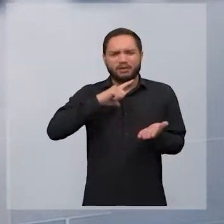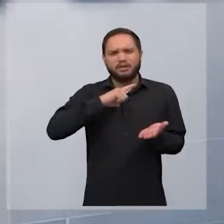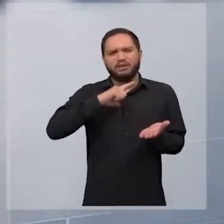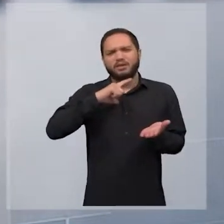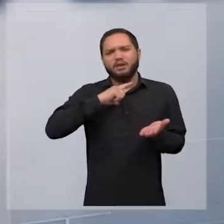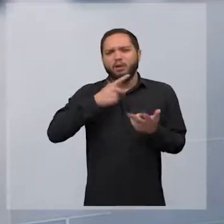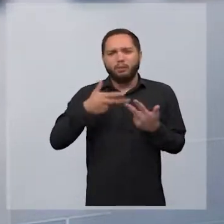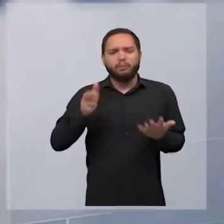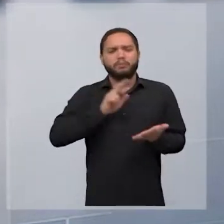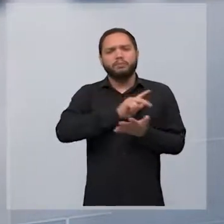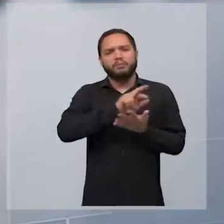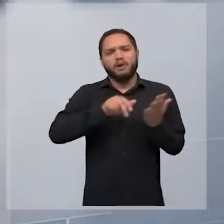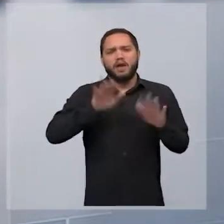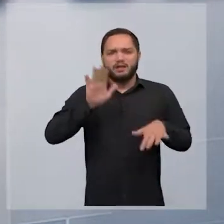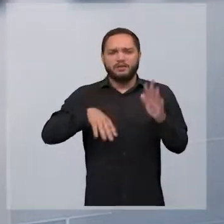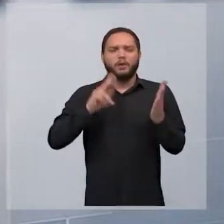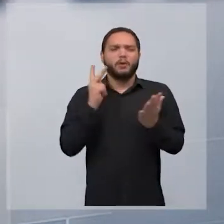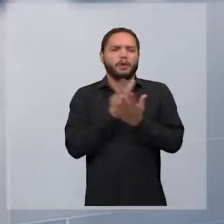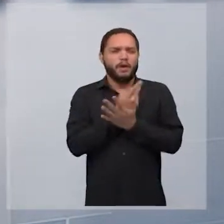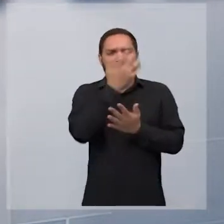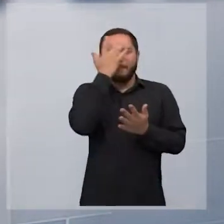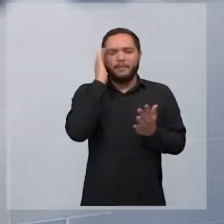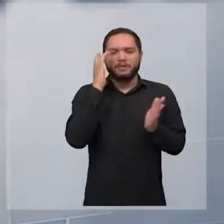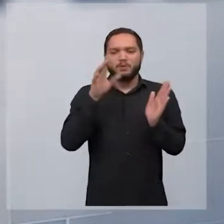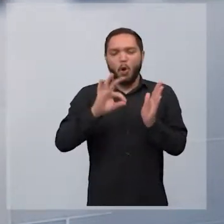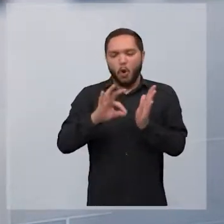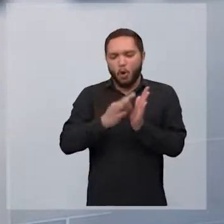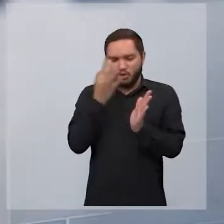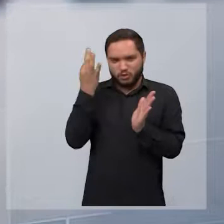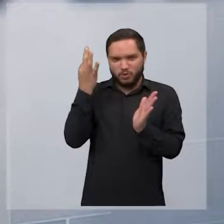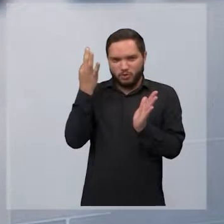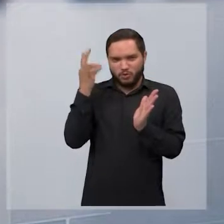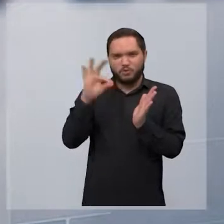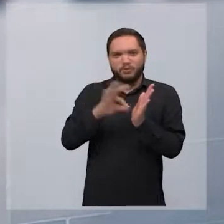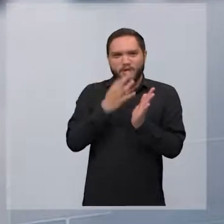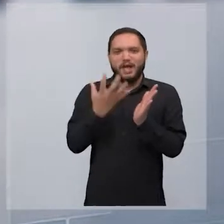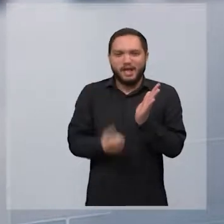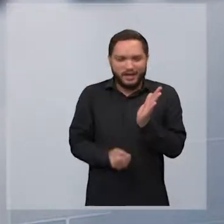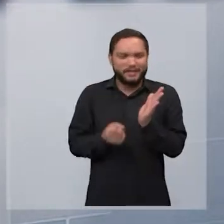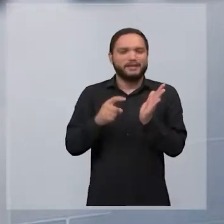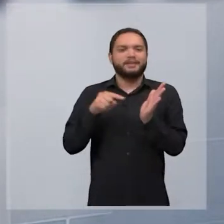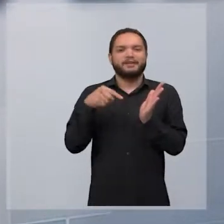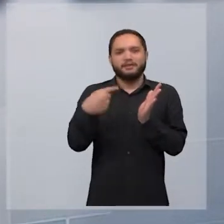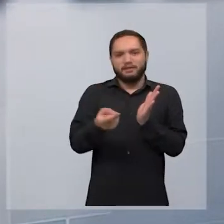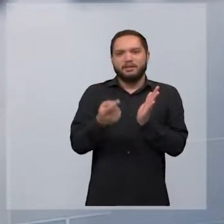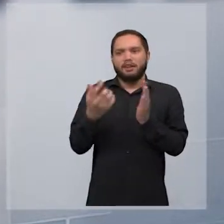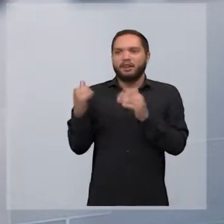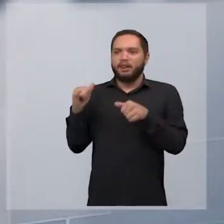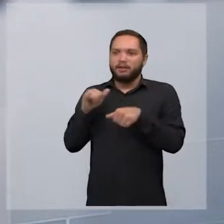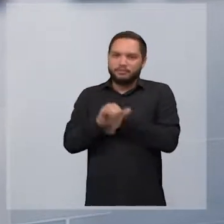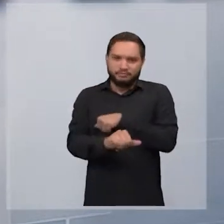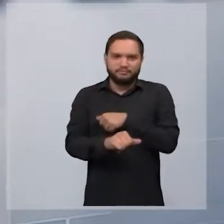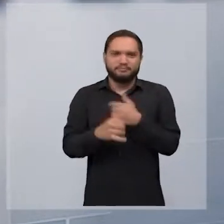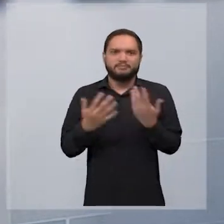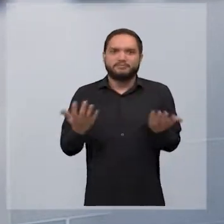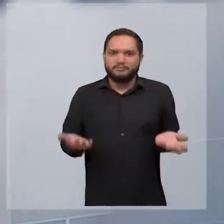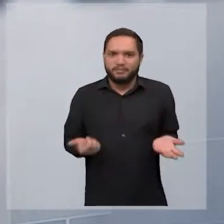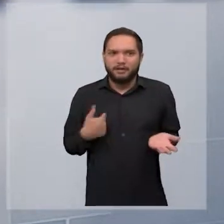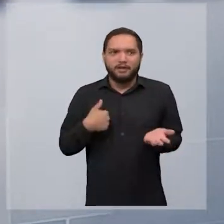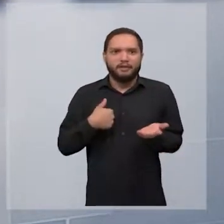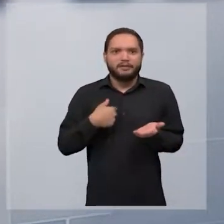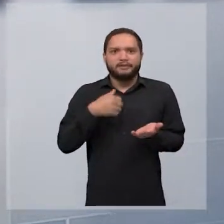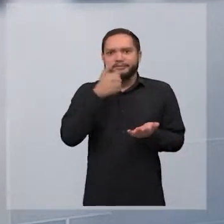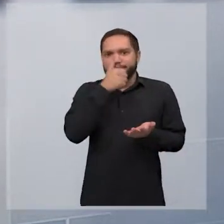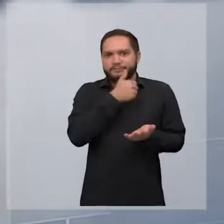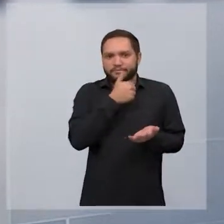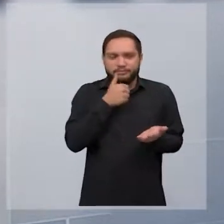que depois de assinar um contrato, e aí ele foi, de alguma maneira, ele é enganado. E aí ele se obriga, sei lá, eu tenho um